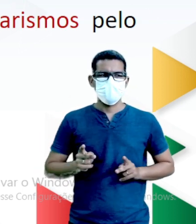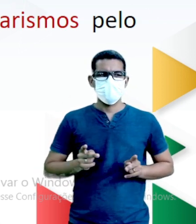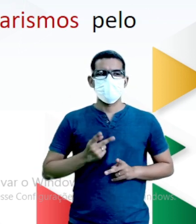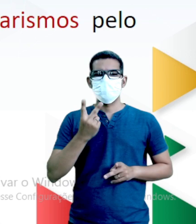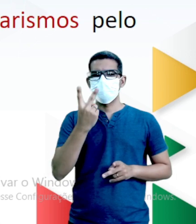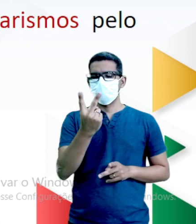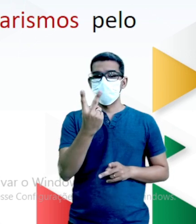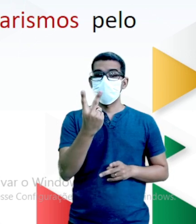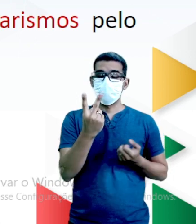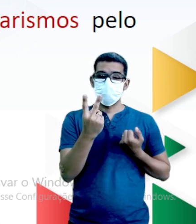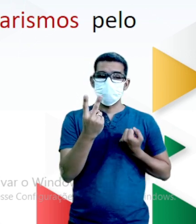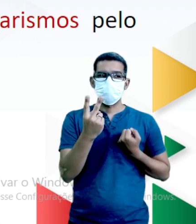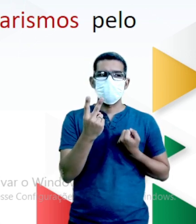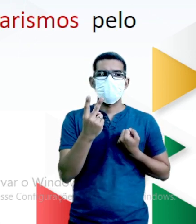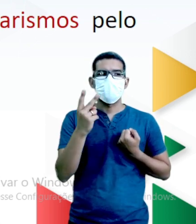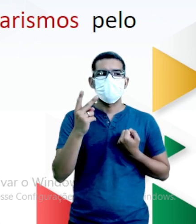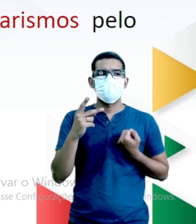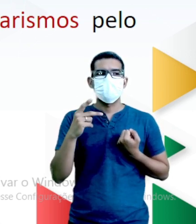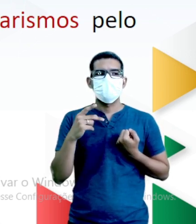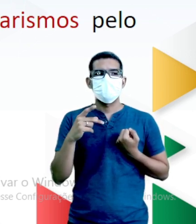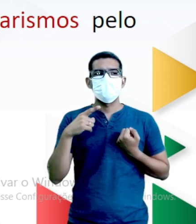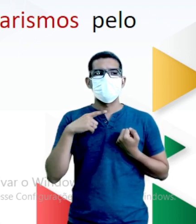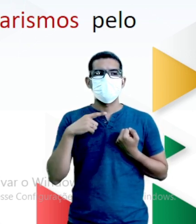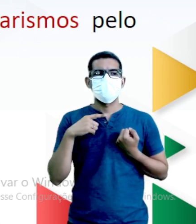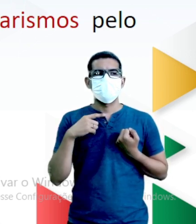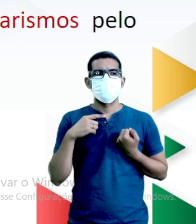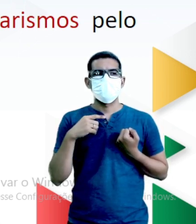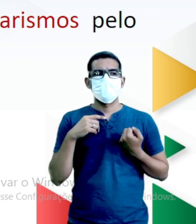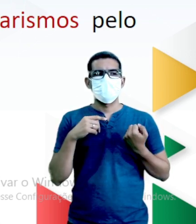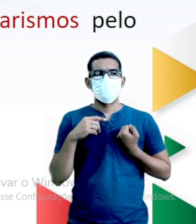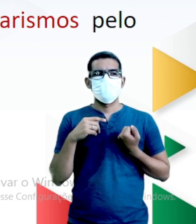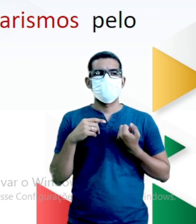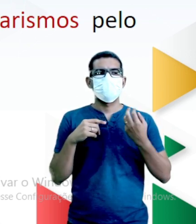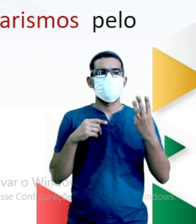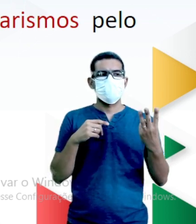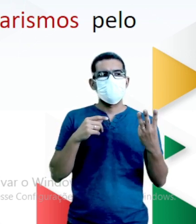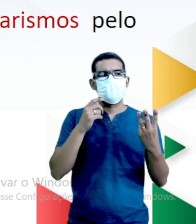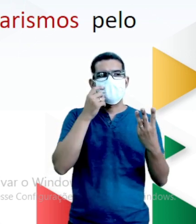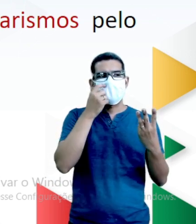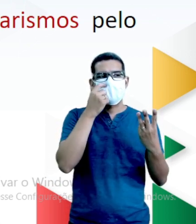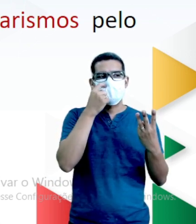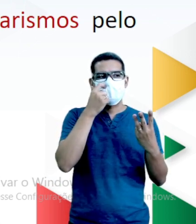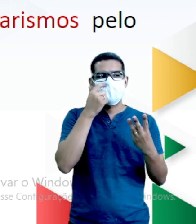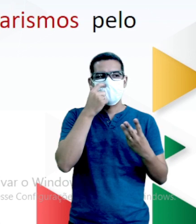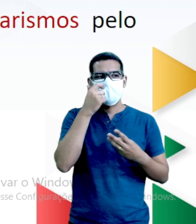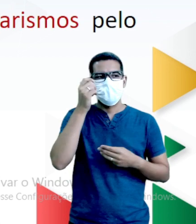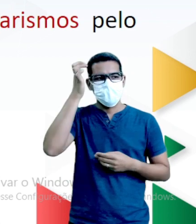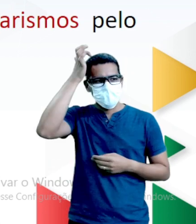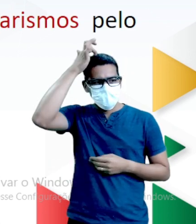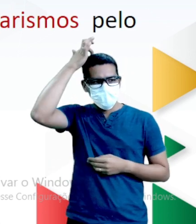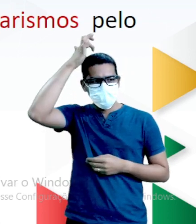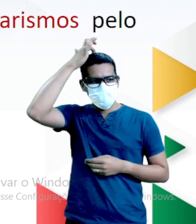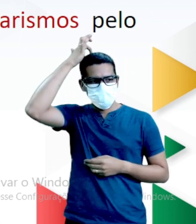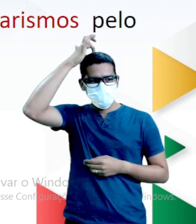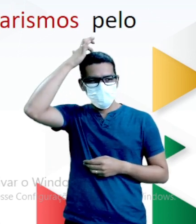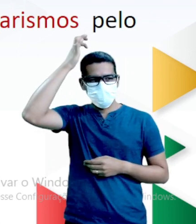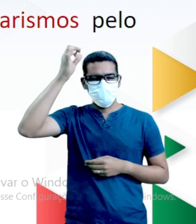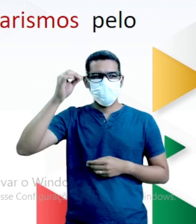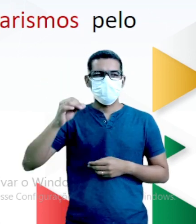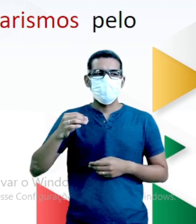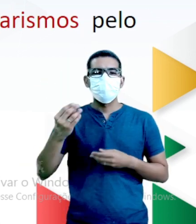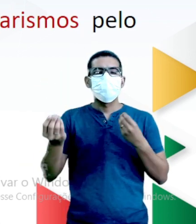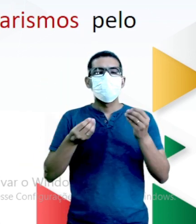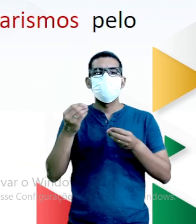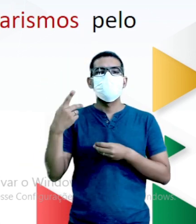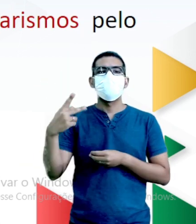pelo menor número primo também de 3 algarismos. Baseado nessa informação, descreva a senha do